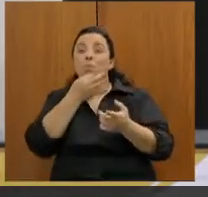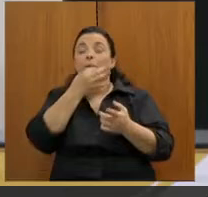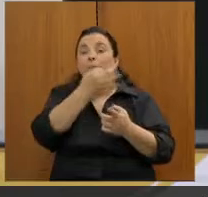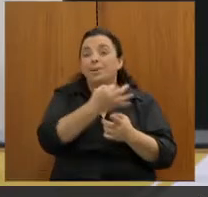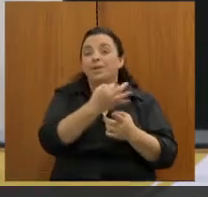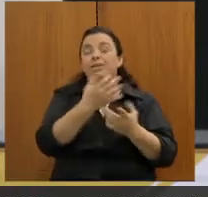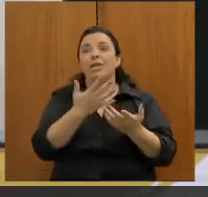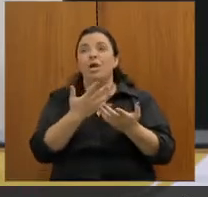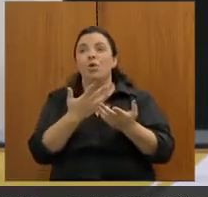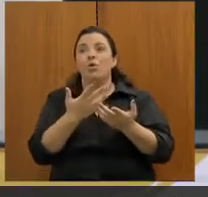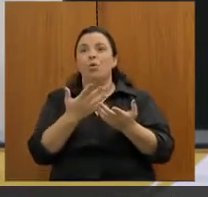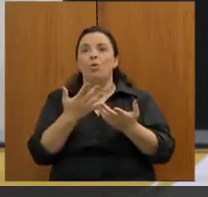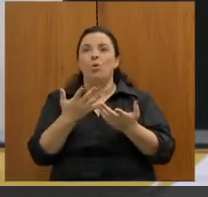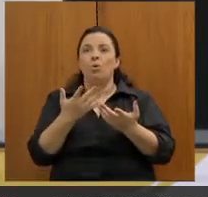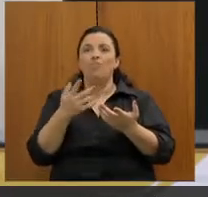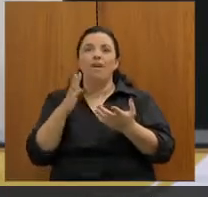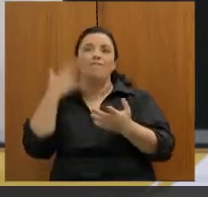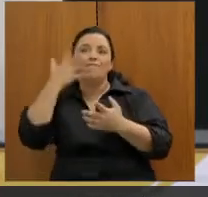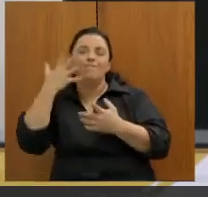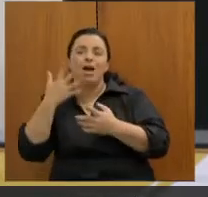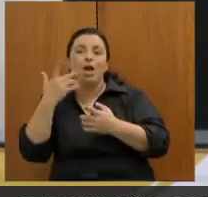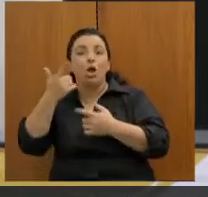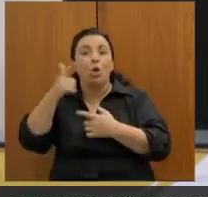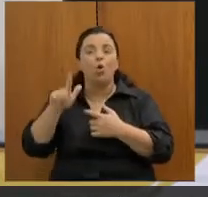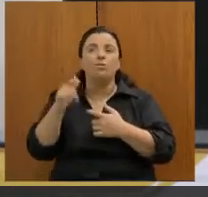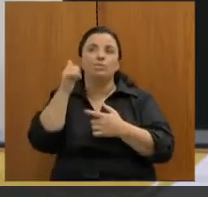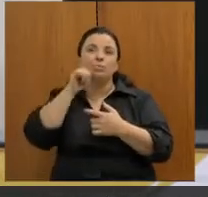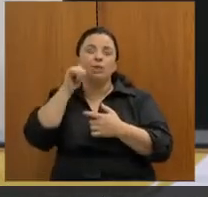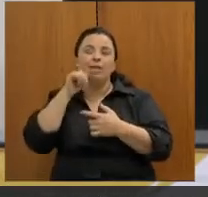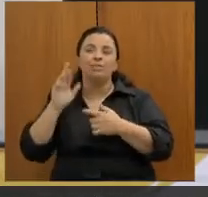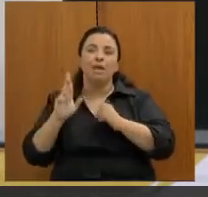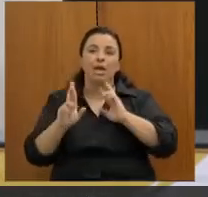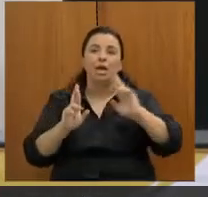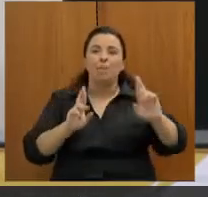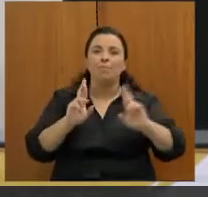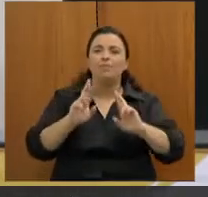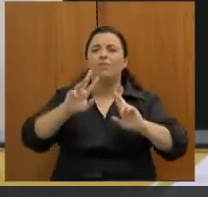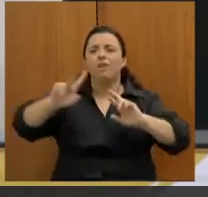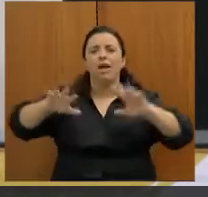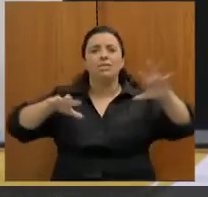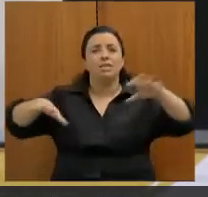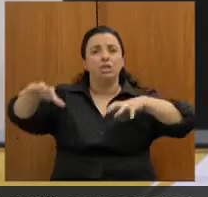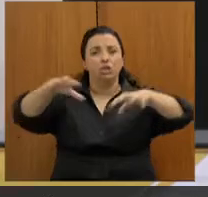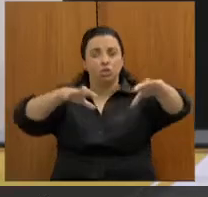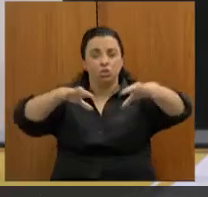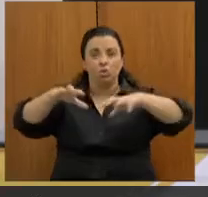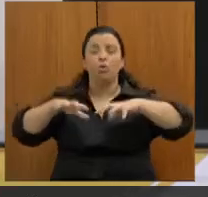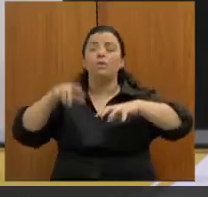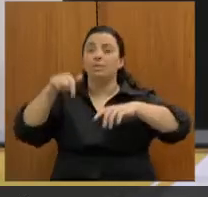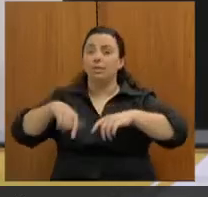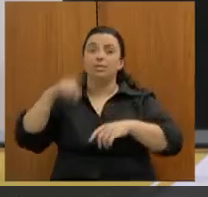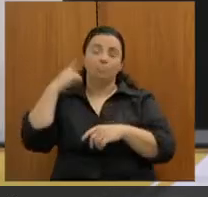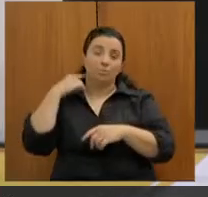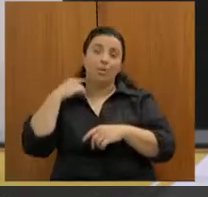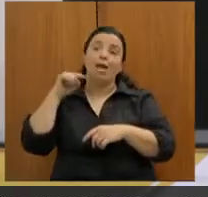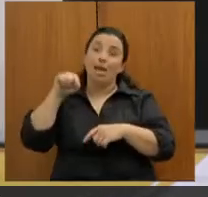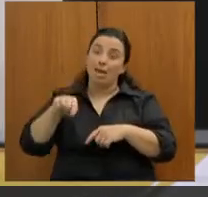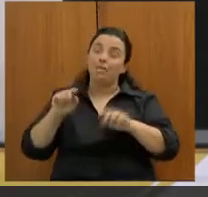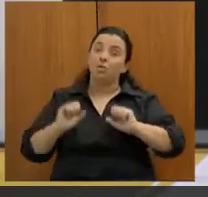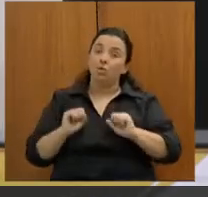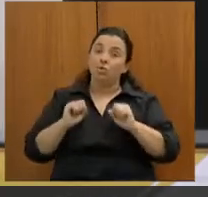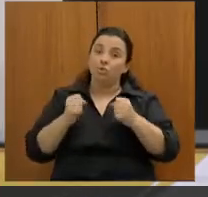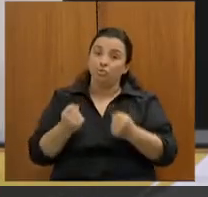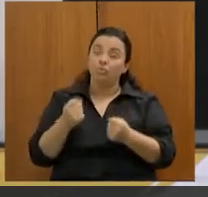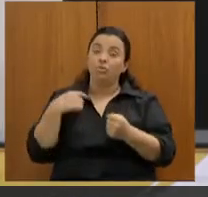com mulheres que estão aqui representando as diversas regiões do Estado de Minas Gerais e esse também foram esforço que nós fizemos E